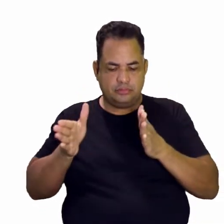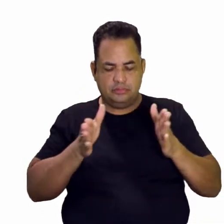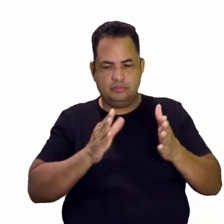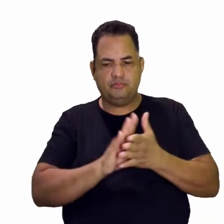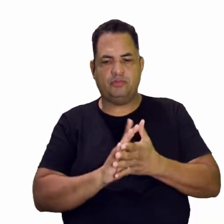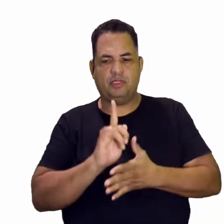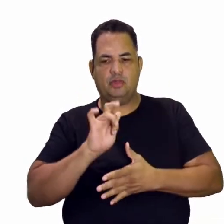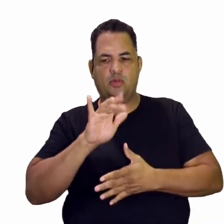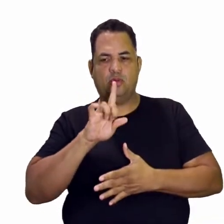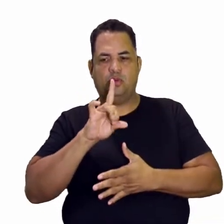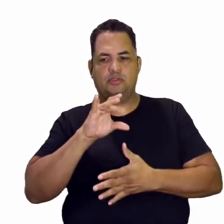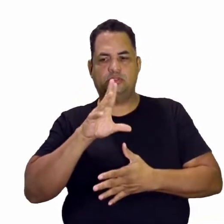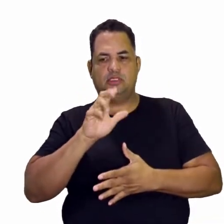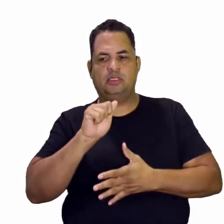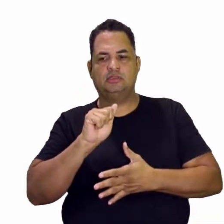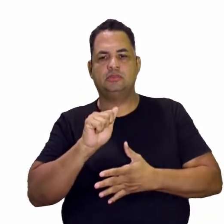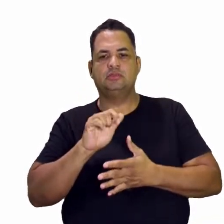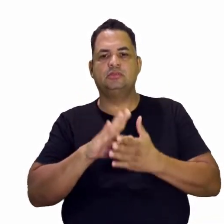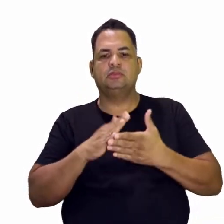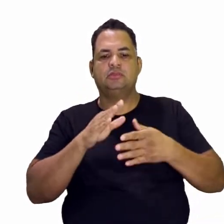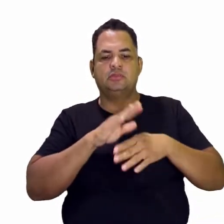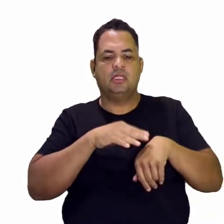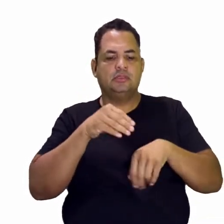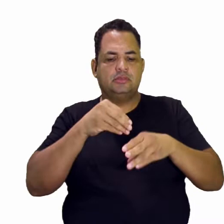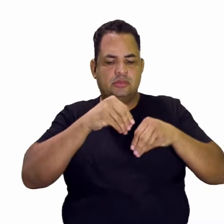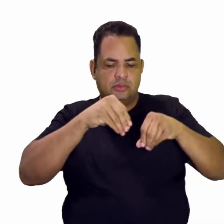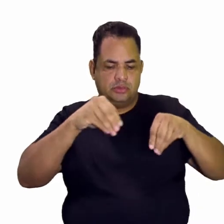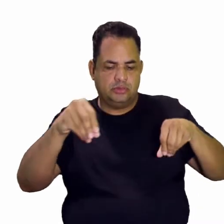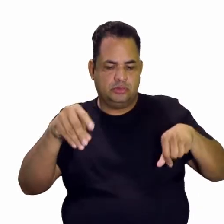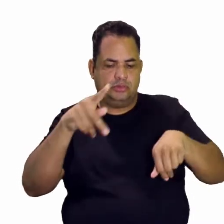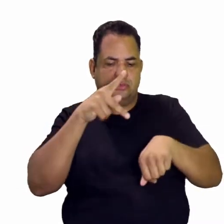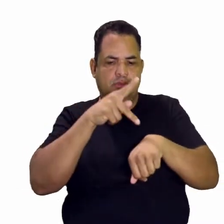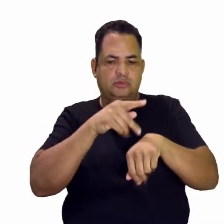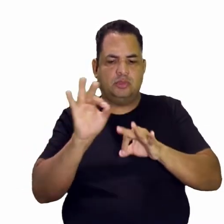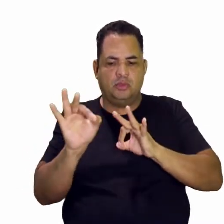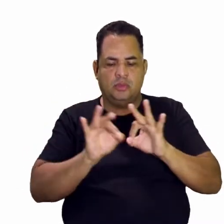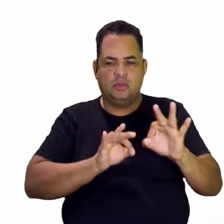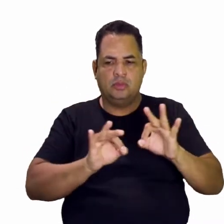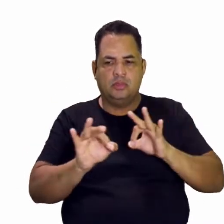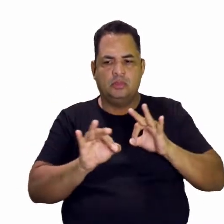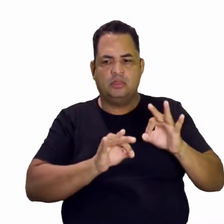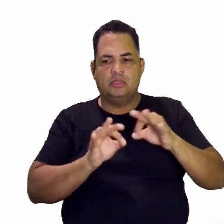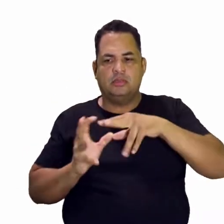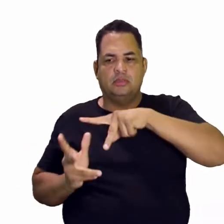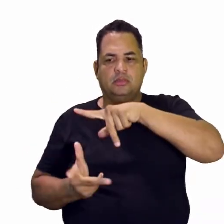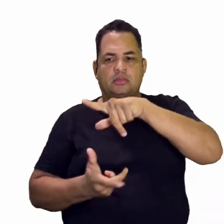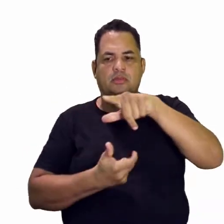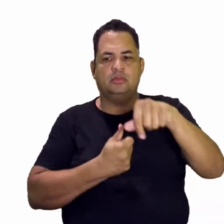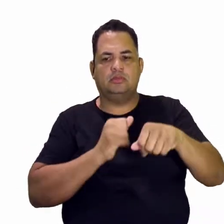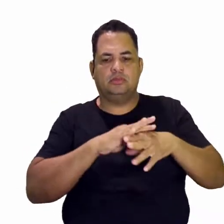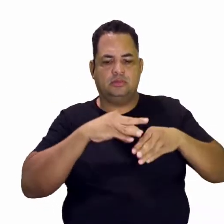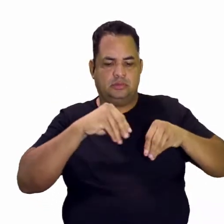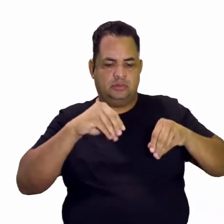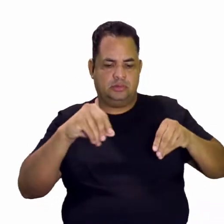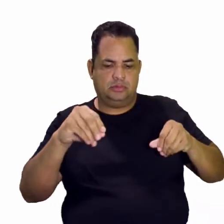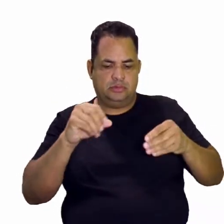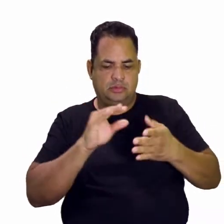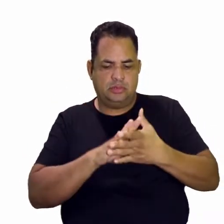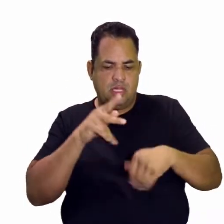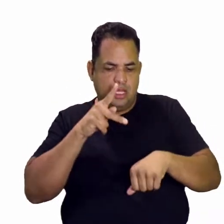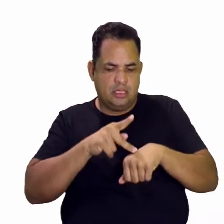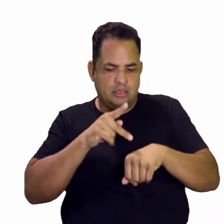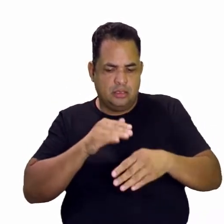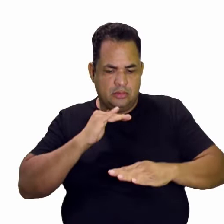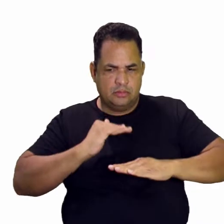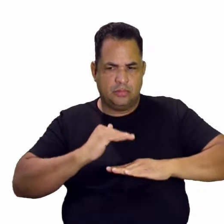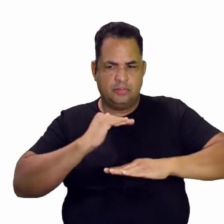geológico, geologia, está falando da formação, então, da terra, do solo, dos sedimentos,